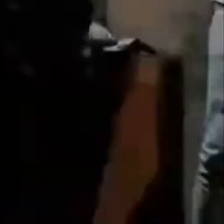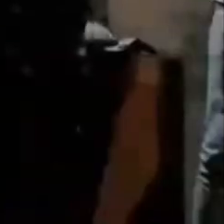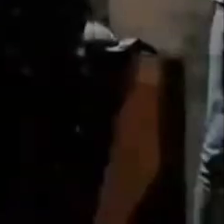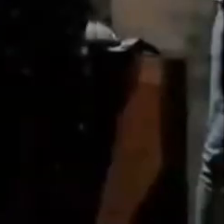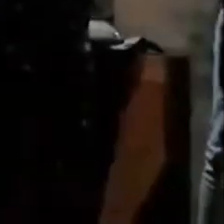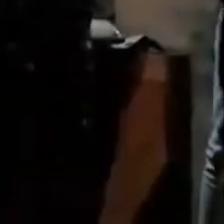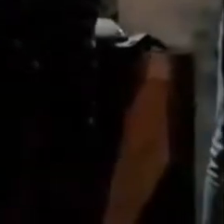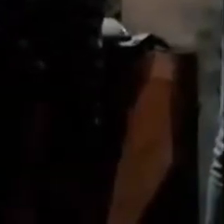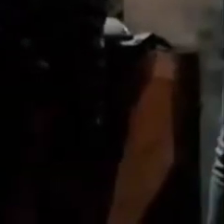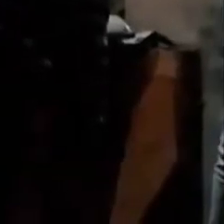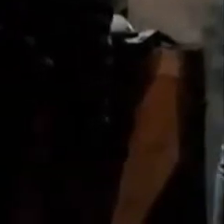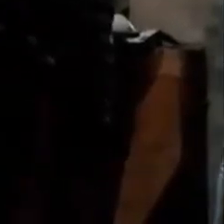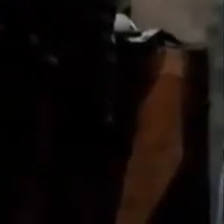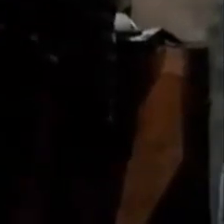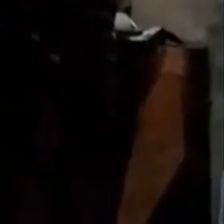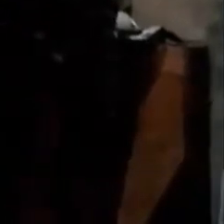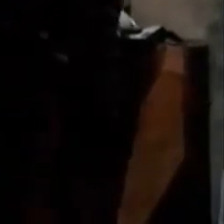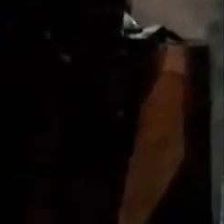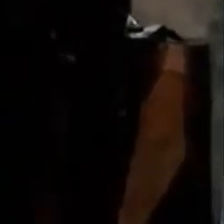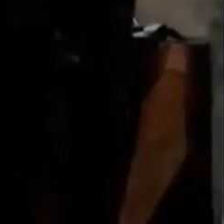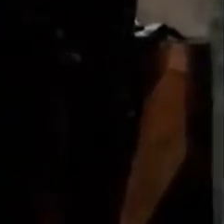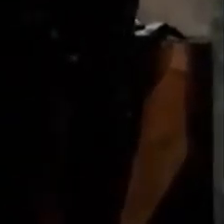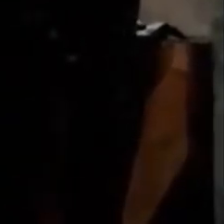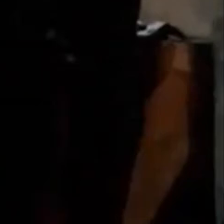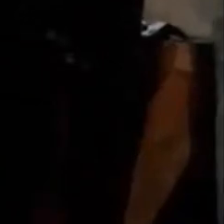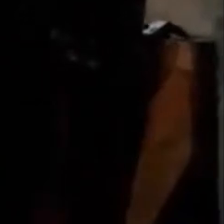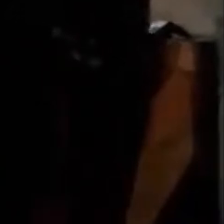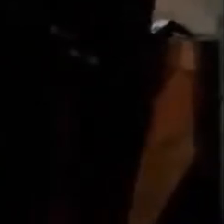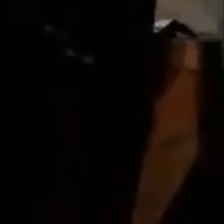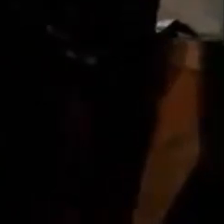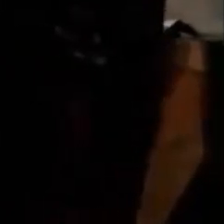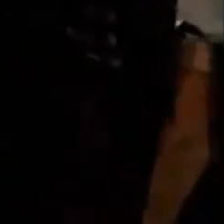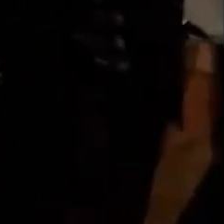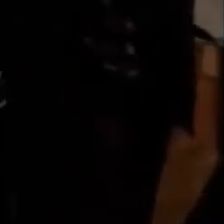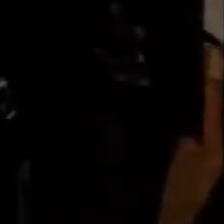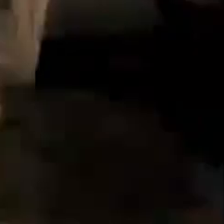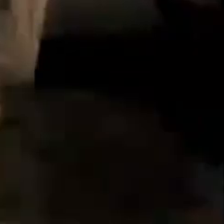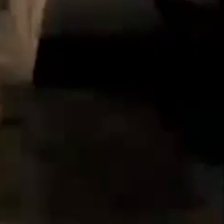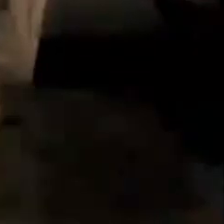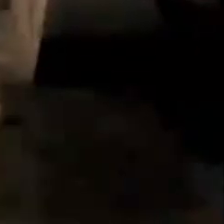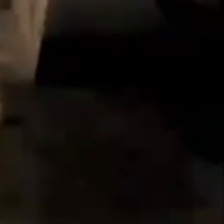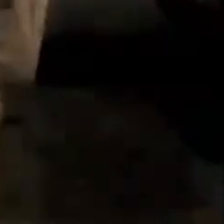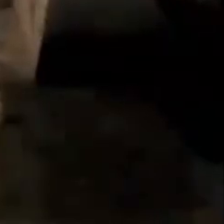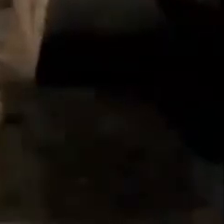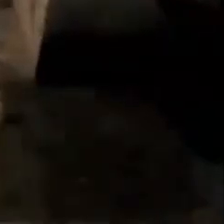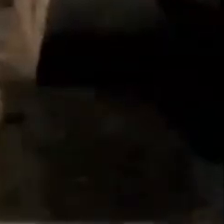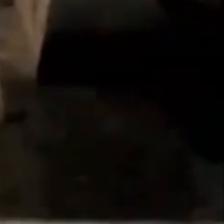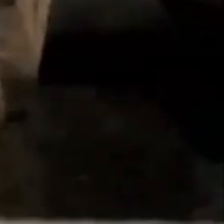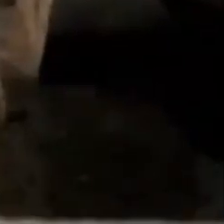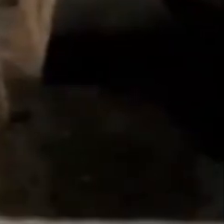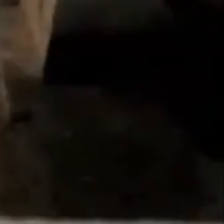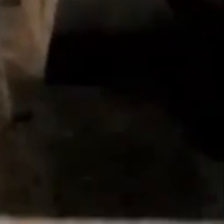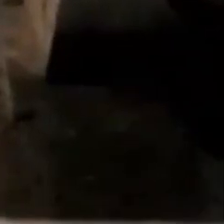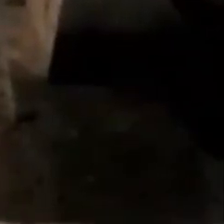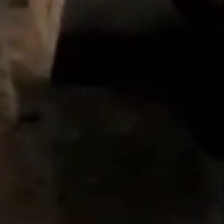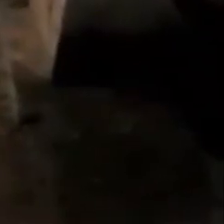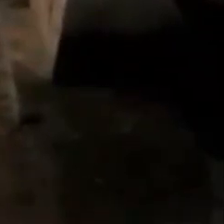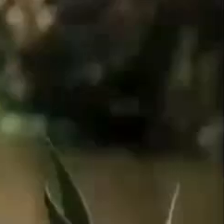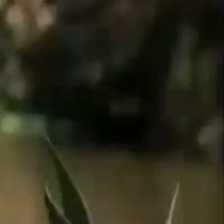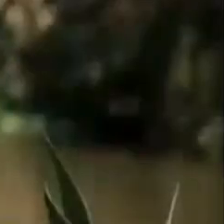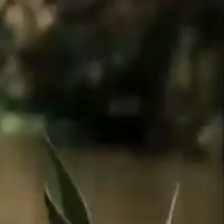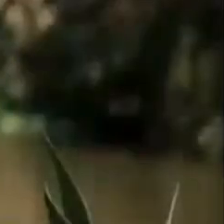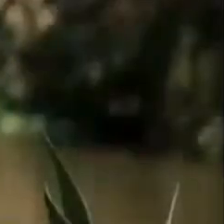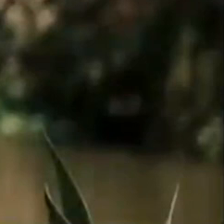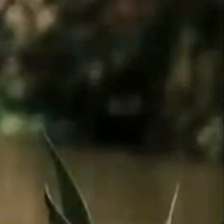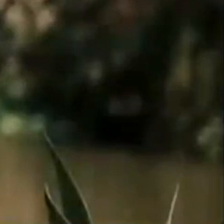comprar mais um pedaço e agora eu já tô ajudando meu pai e creio que vou continuar na terra que era foi do meu avô foi do meu pai e um dia vai ser